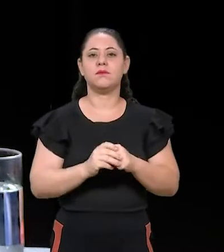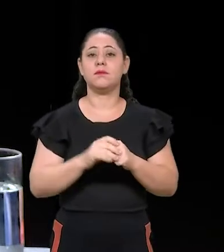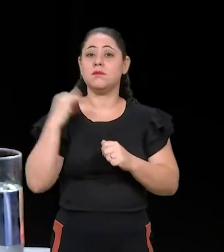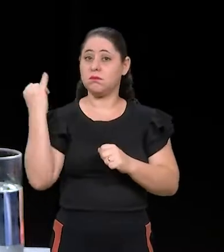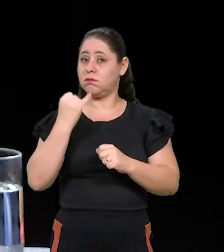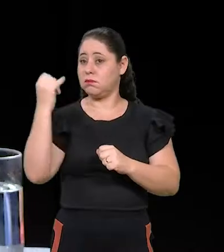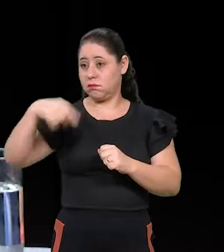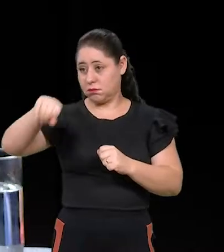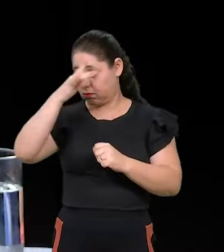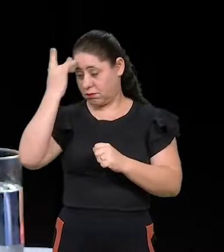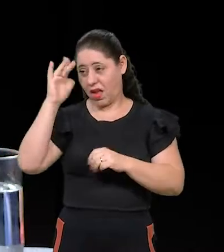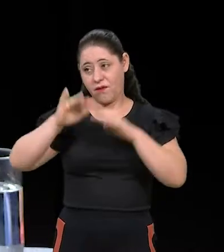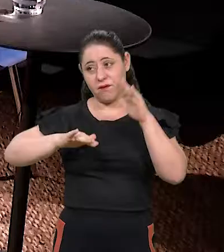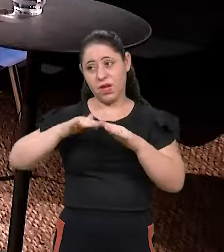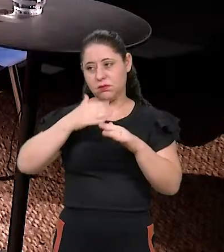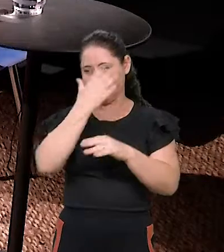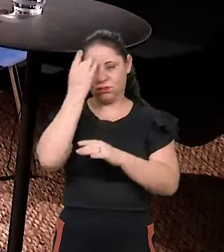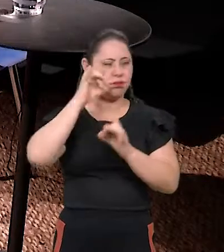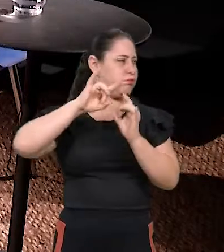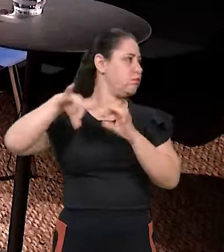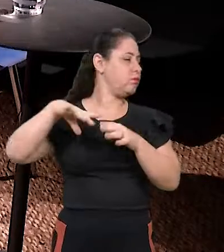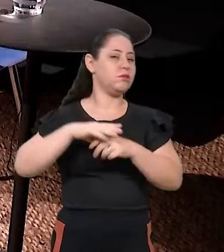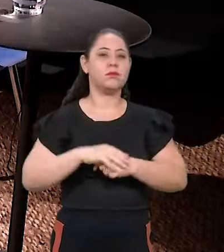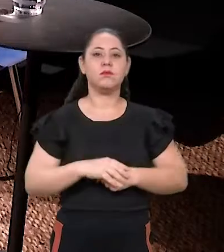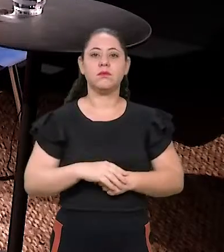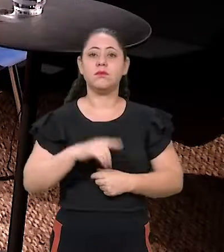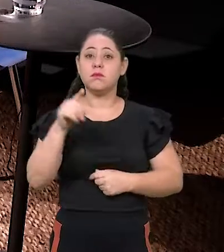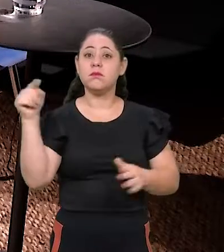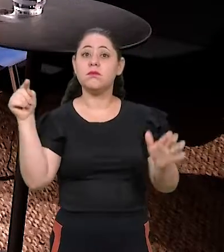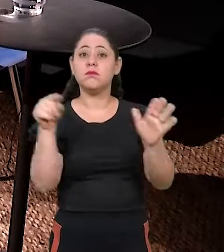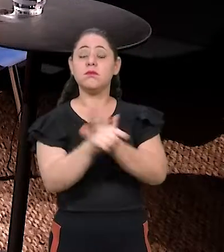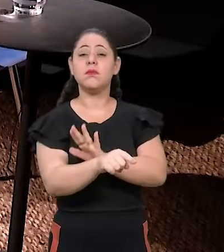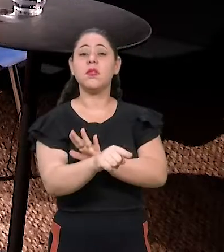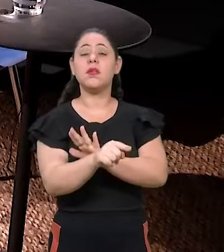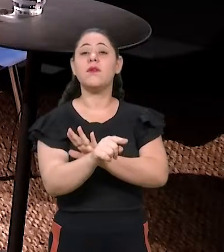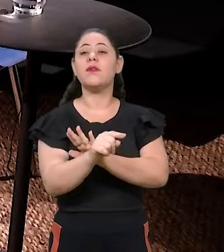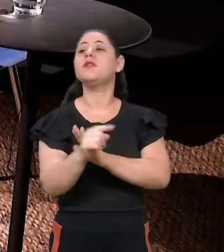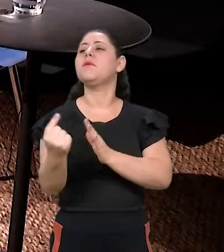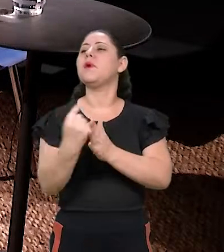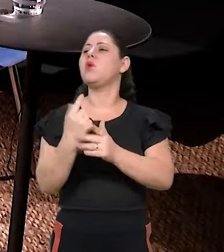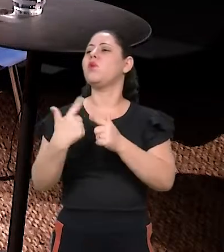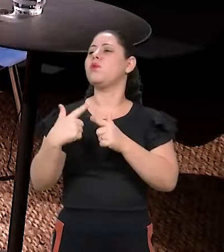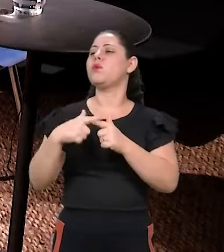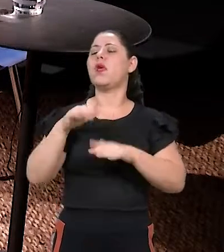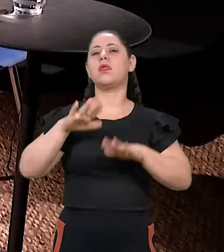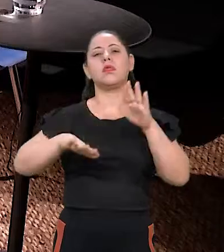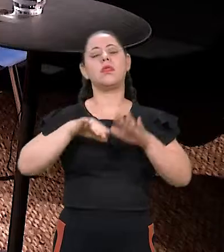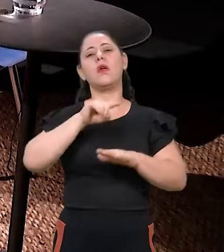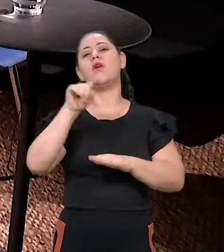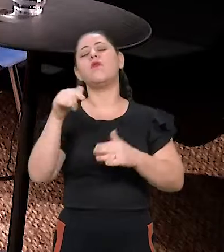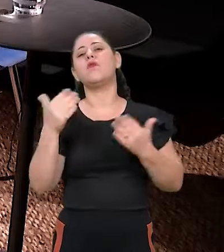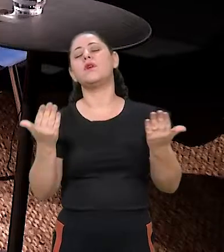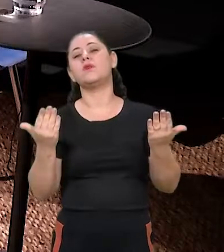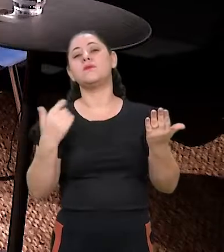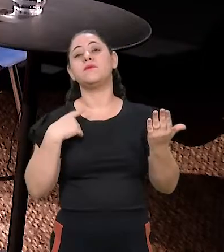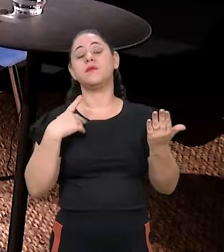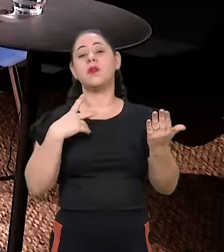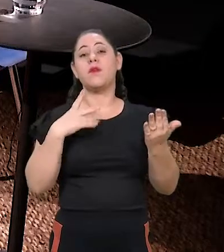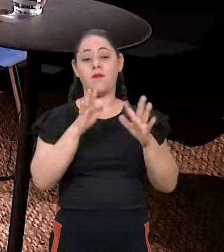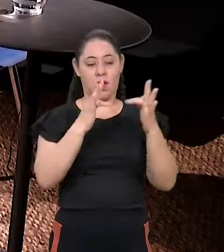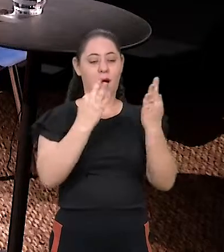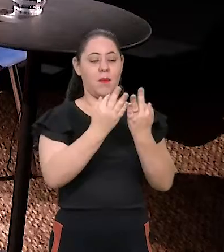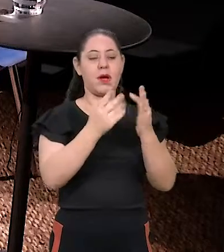importância dessas pessoas que muitas são esquecidas. E aí você me perguntava um pouco antes aqui, né? Por que talvez